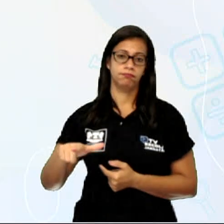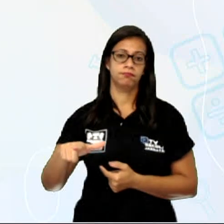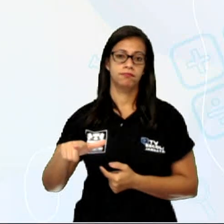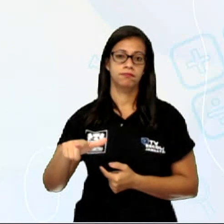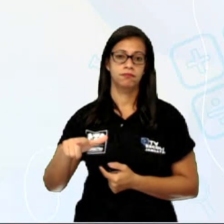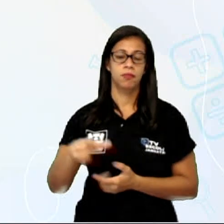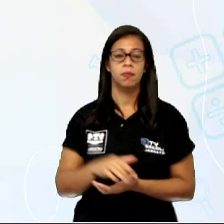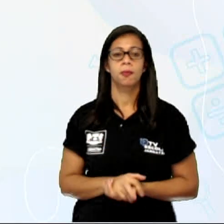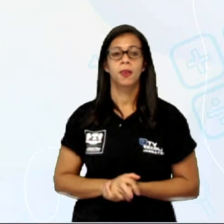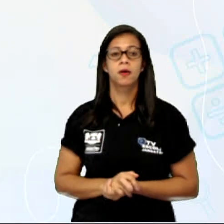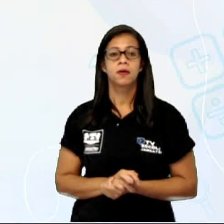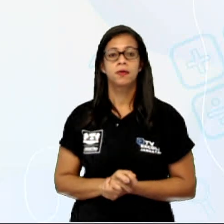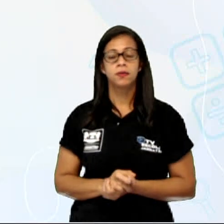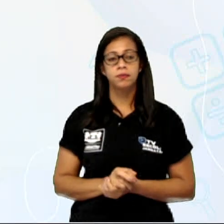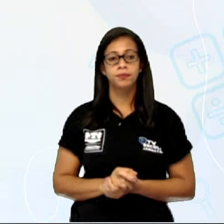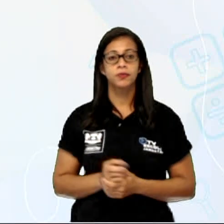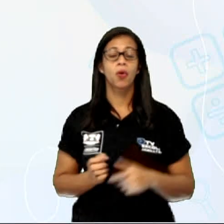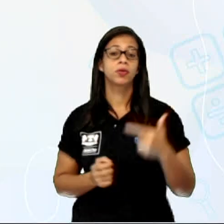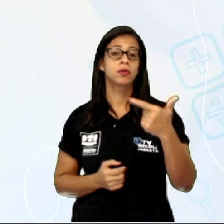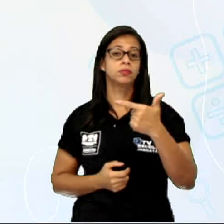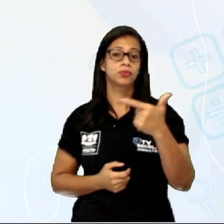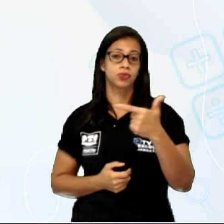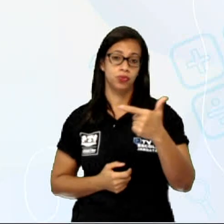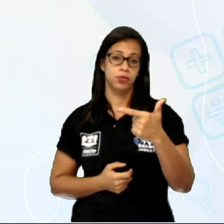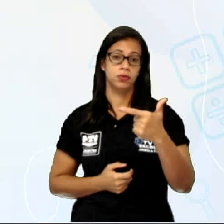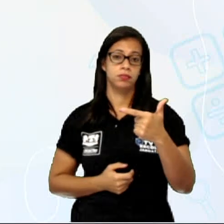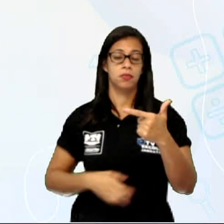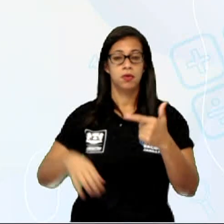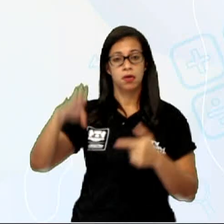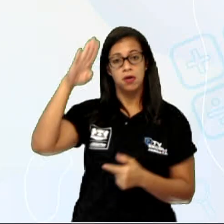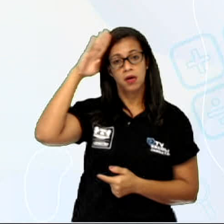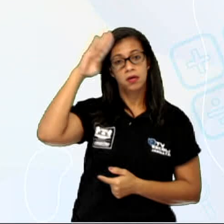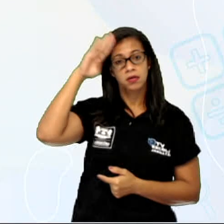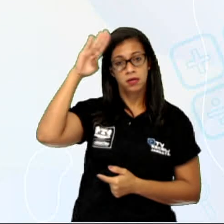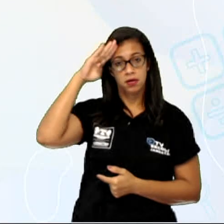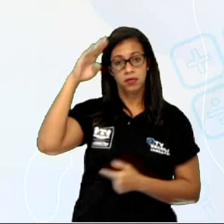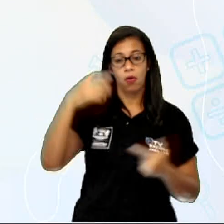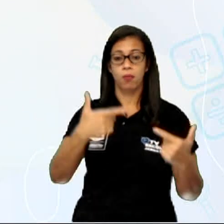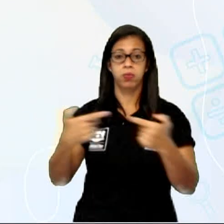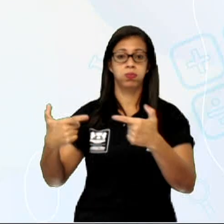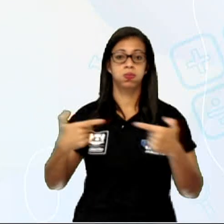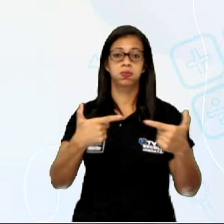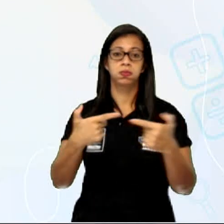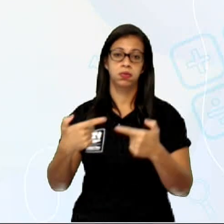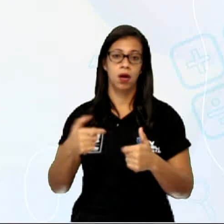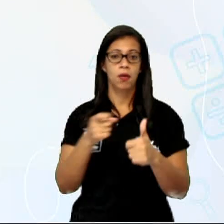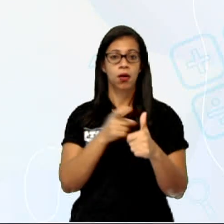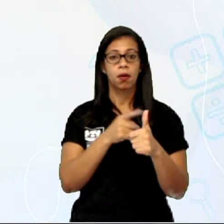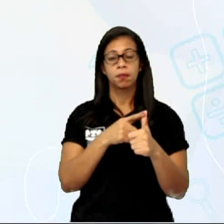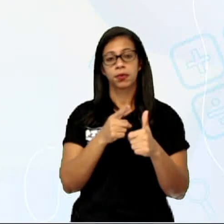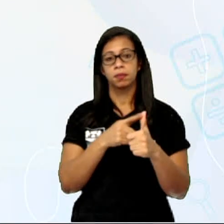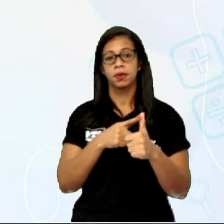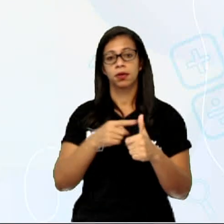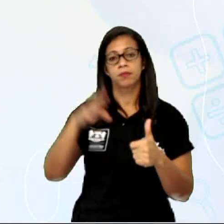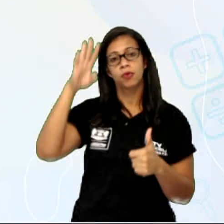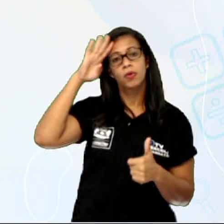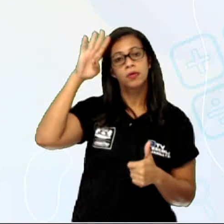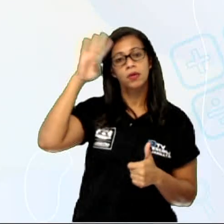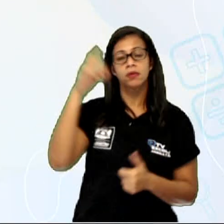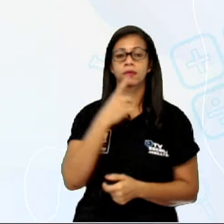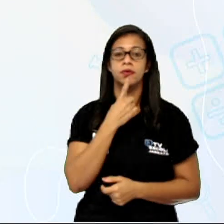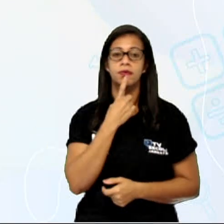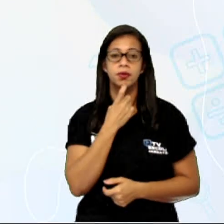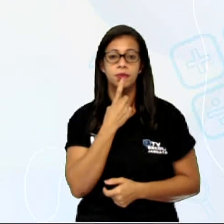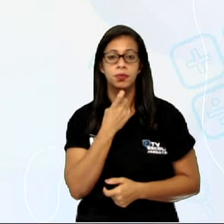de exércitos vão lutar. O Exército Vermelho, defendendo o legado da Revolução, né, liderado por Leon Trotsky, e